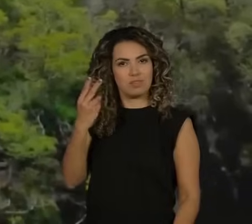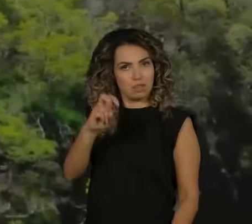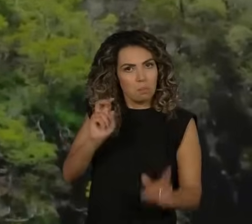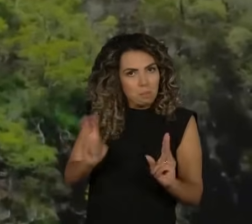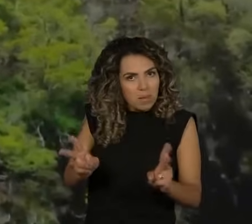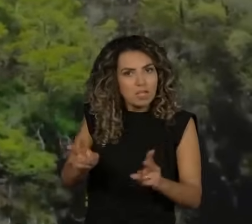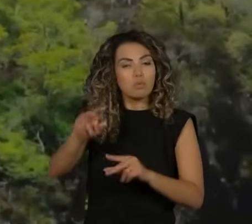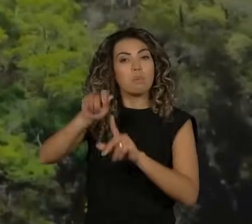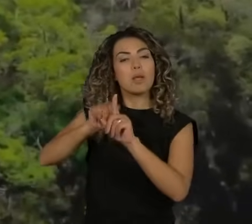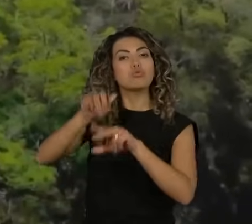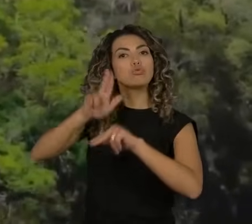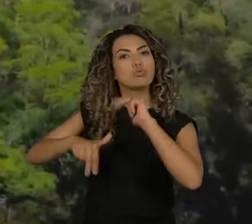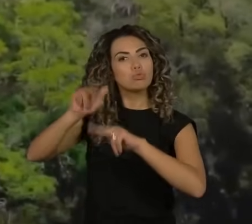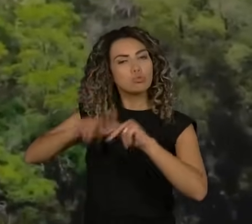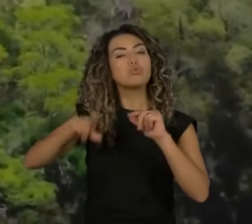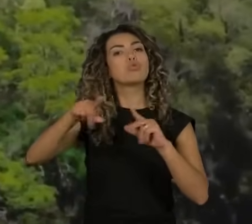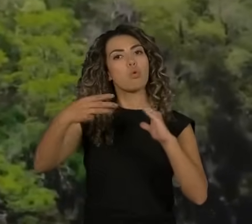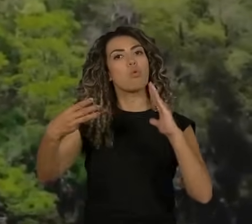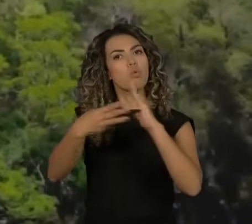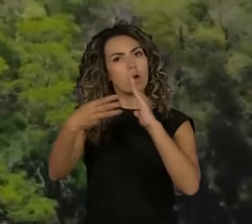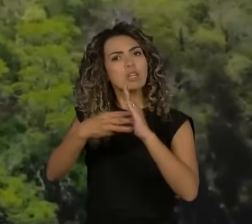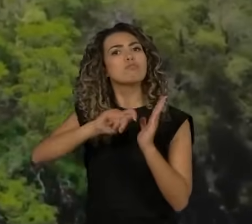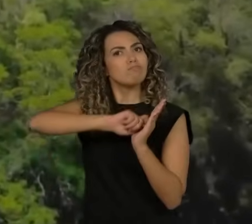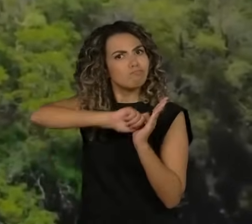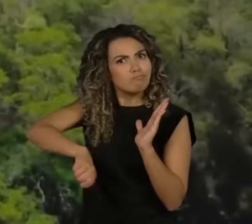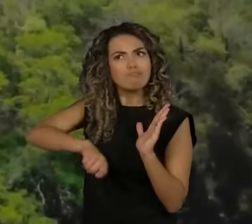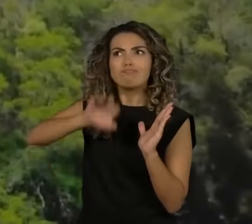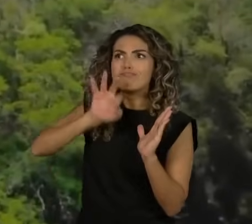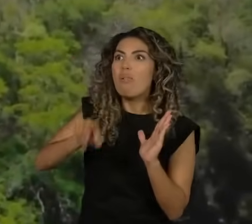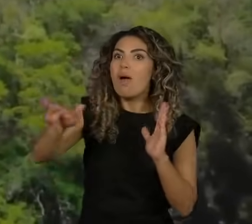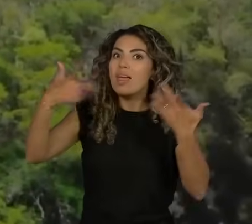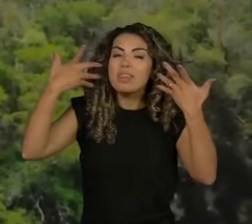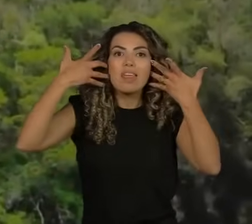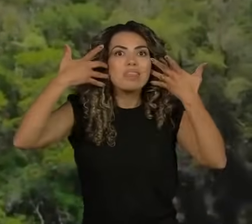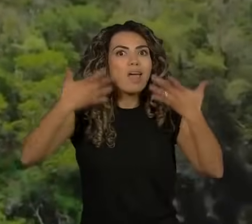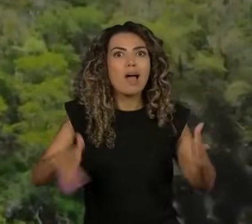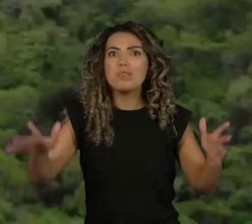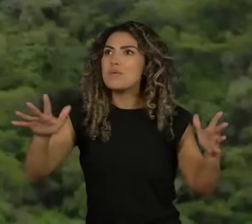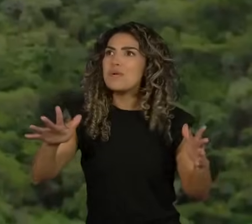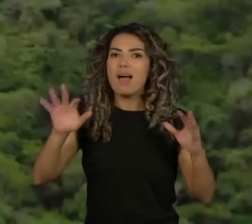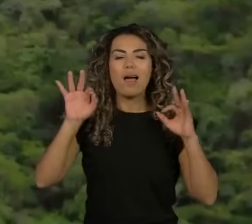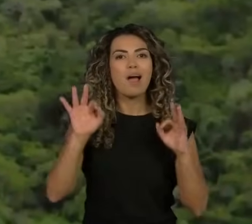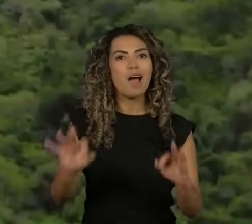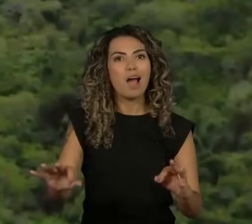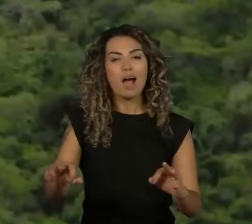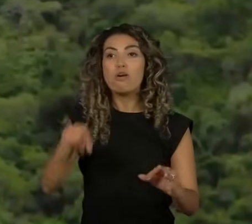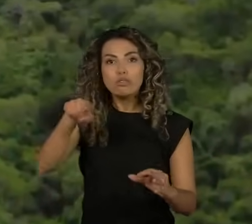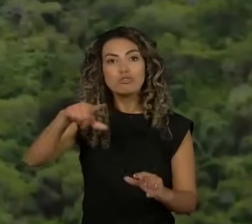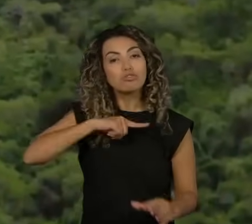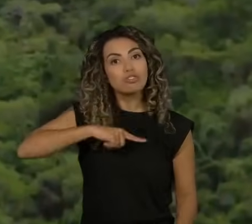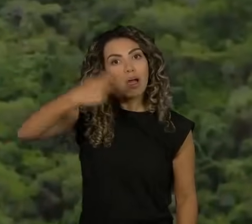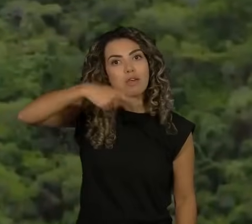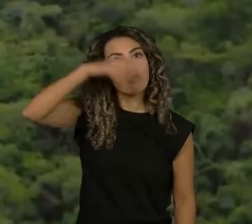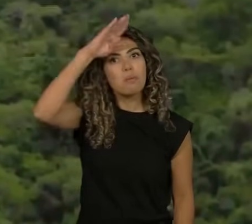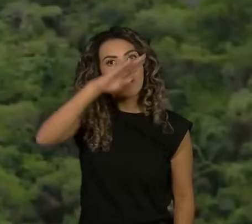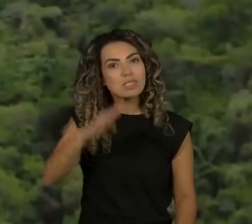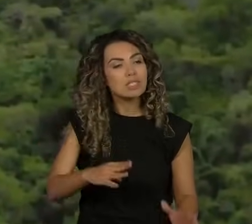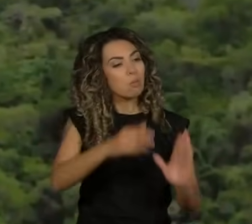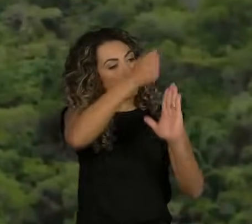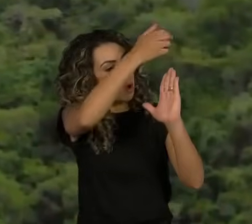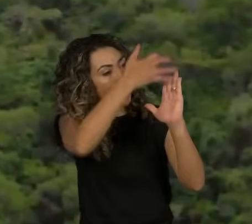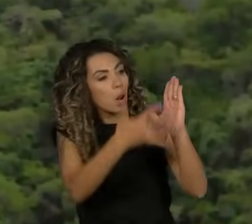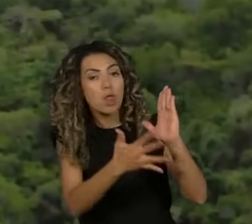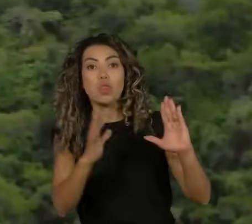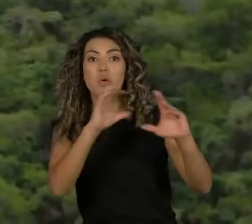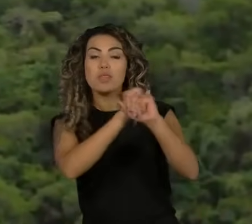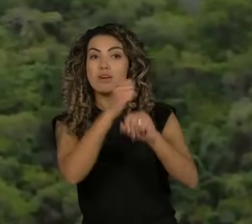Unesco como Patrimônio Mundial Natural. É um dos 75 parques nacionais brasileiros.